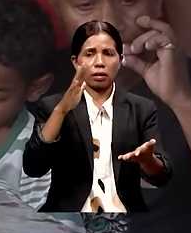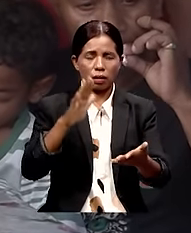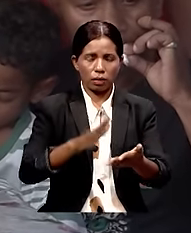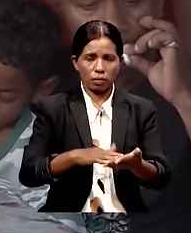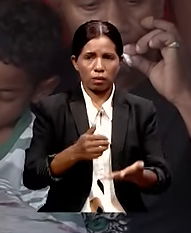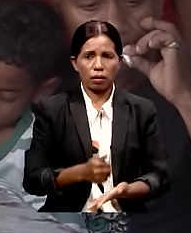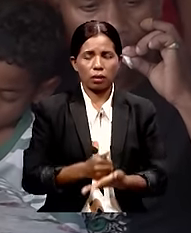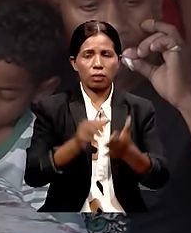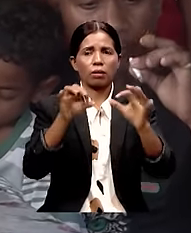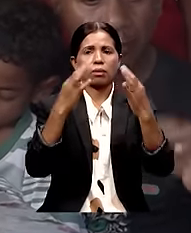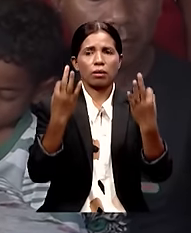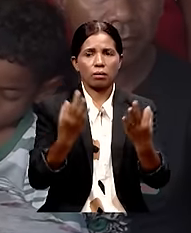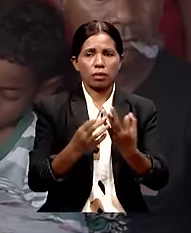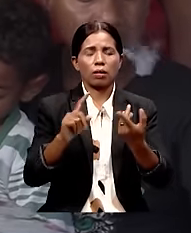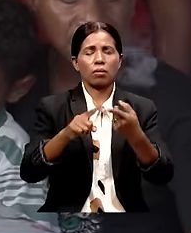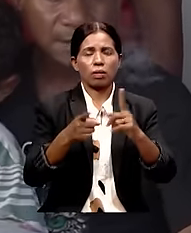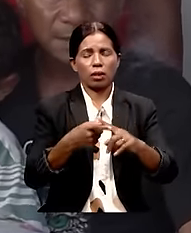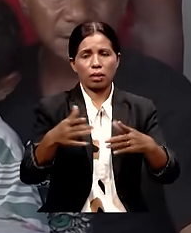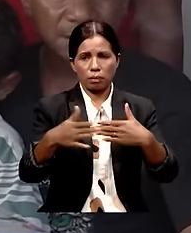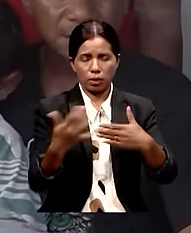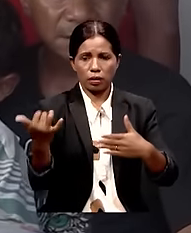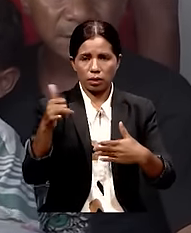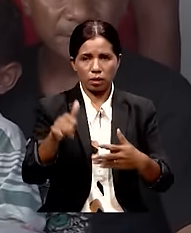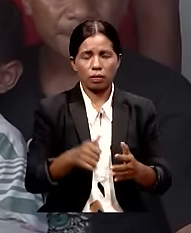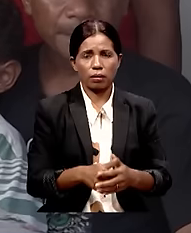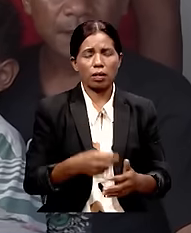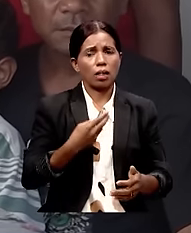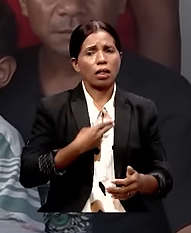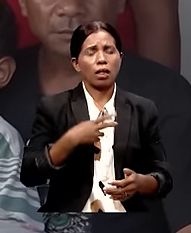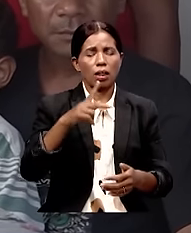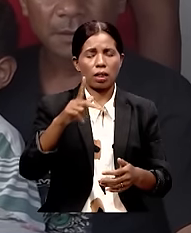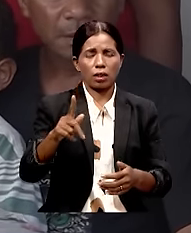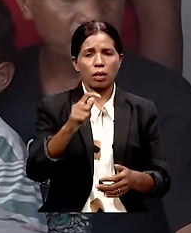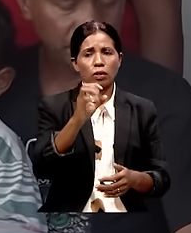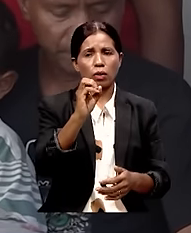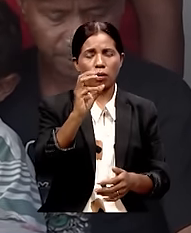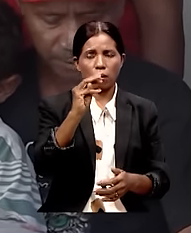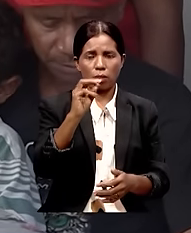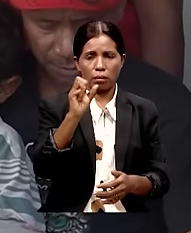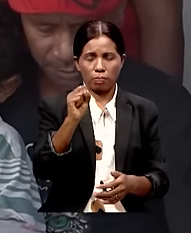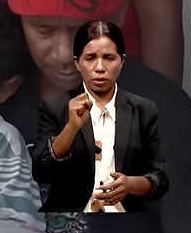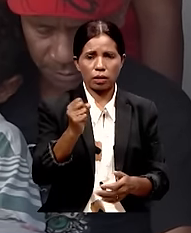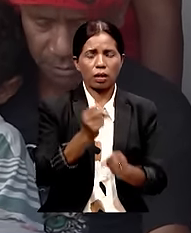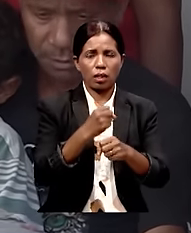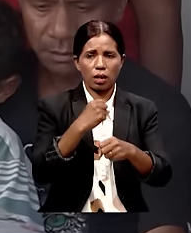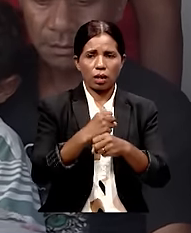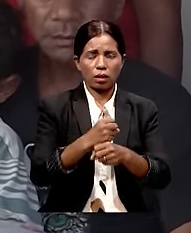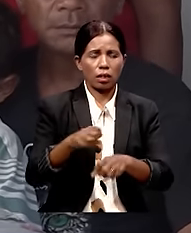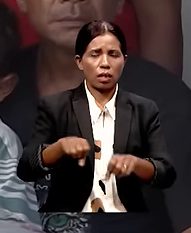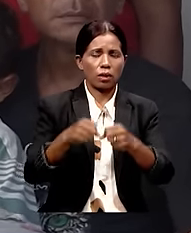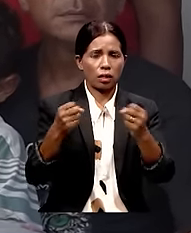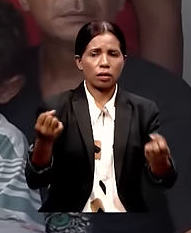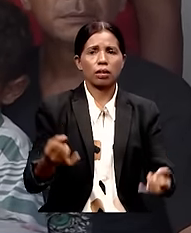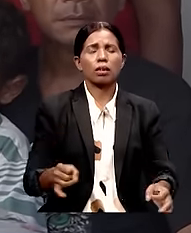de família ka colega besixira. Atitude nebe Tomás Ferreira lai comete ne estraga